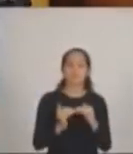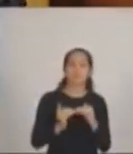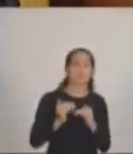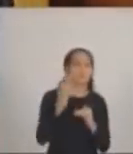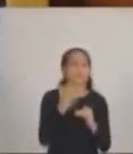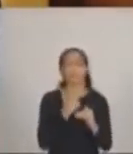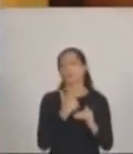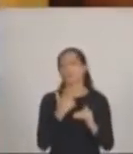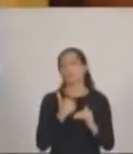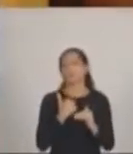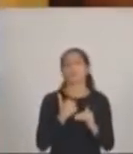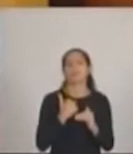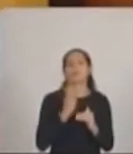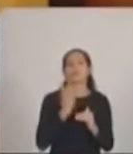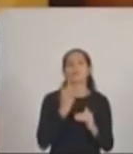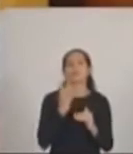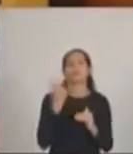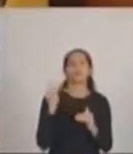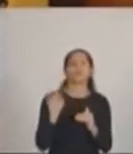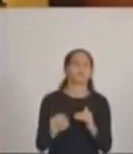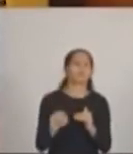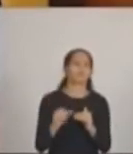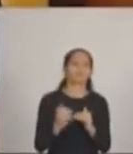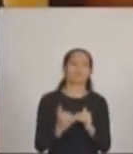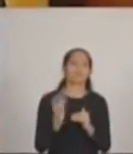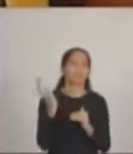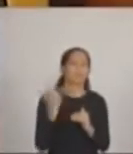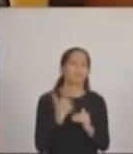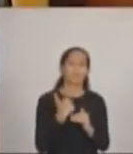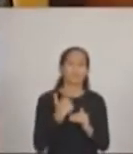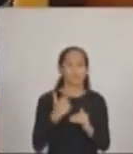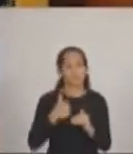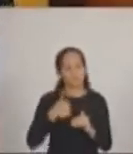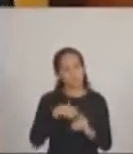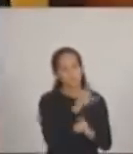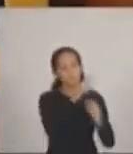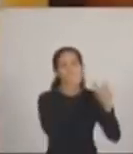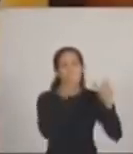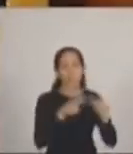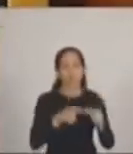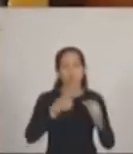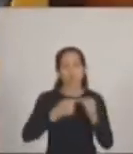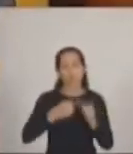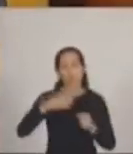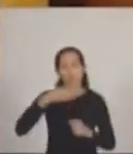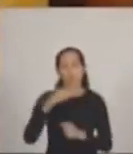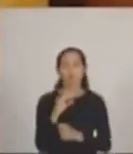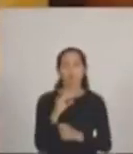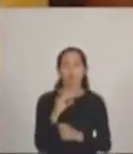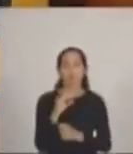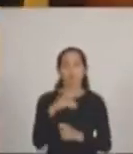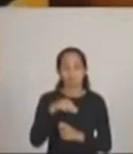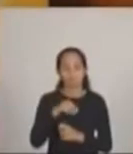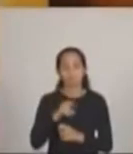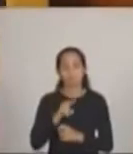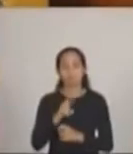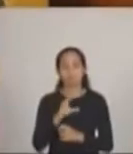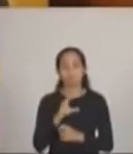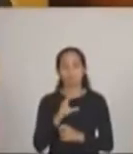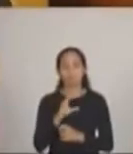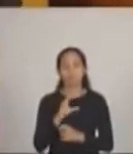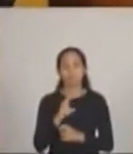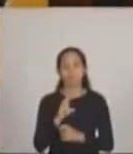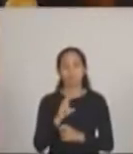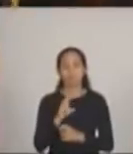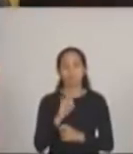mil processos. E quando eu vou a Mucurici, que é uma das menores comarcas que está perdendo,